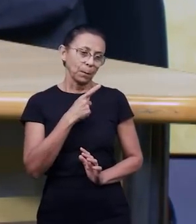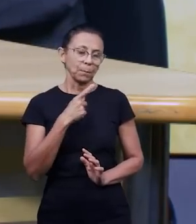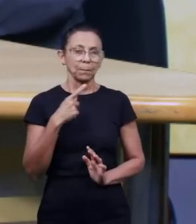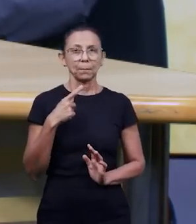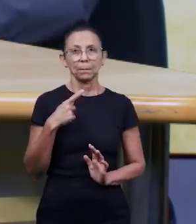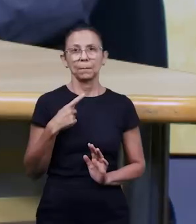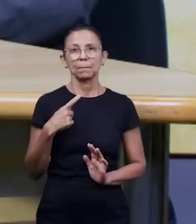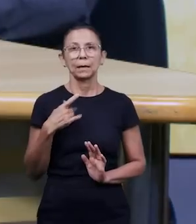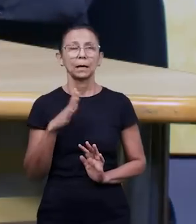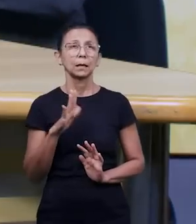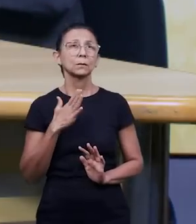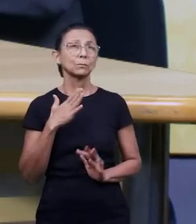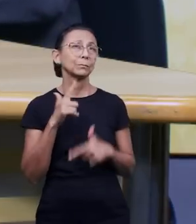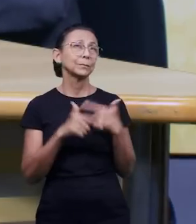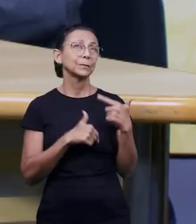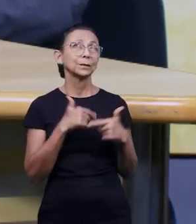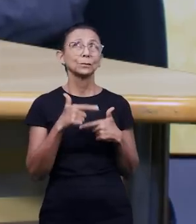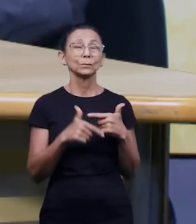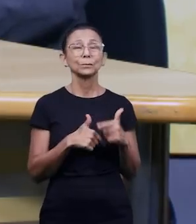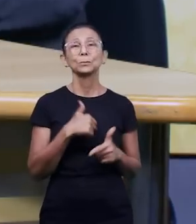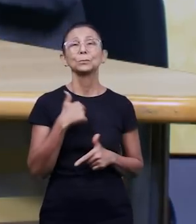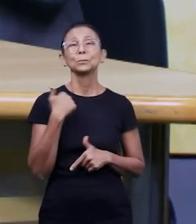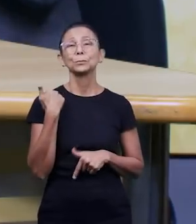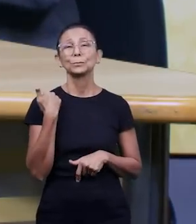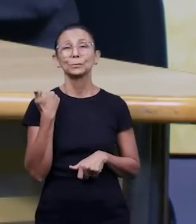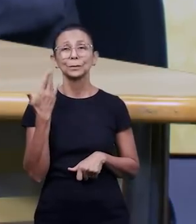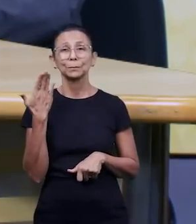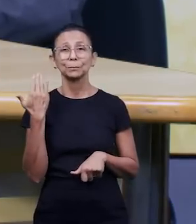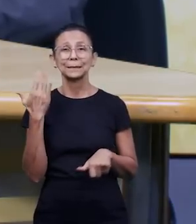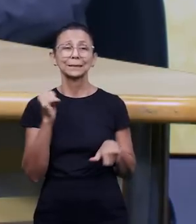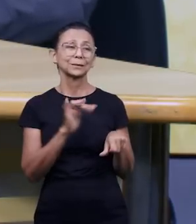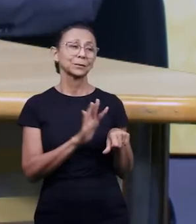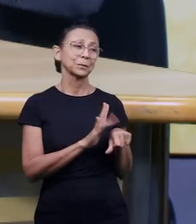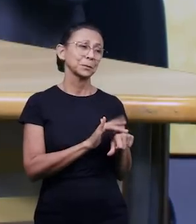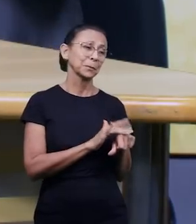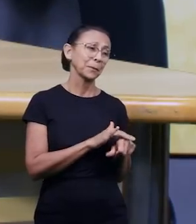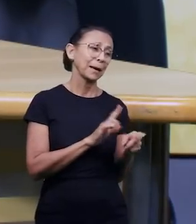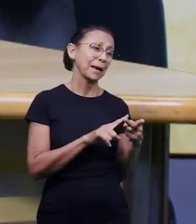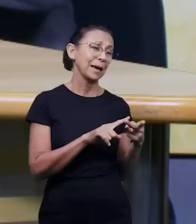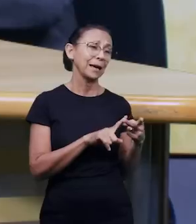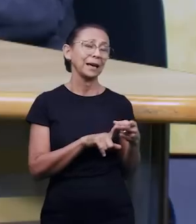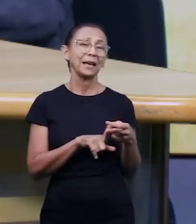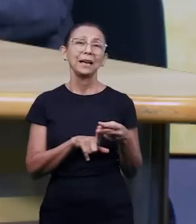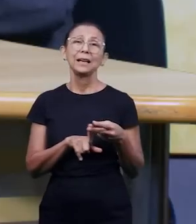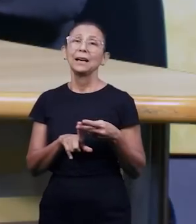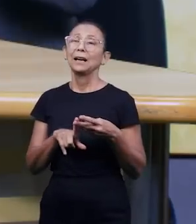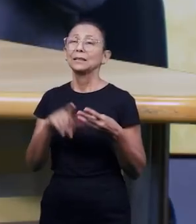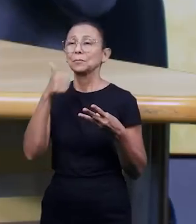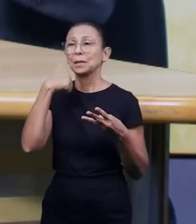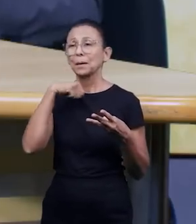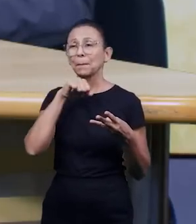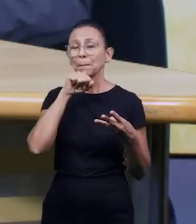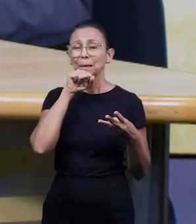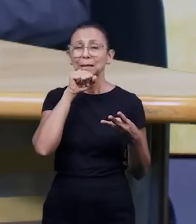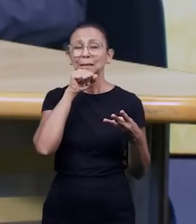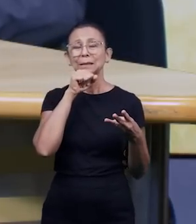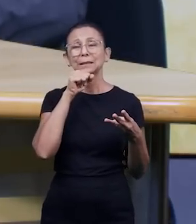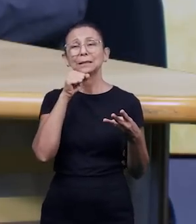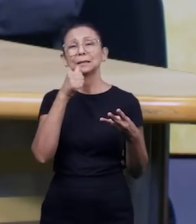pega a pessoa, você aperta a pessoa, não, tem alguma coisa errada e tal, e papai, você diz,